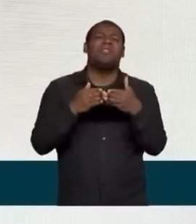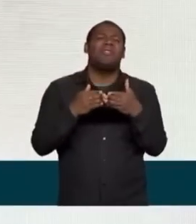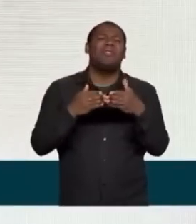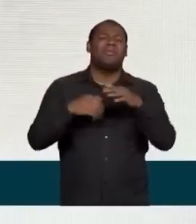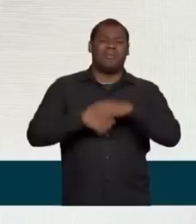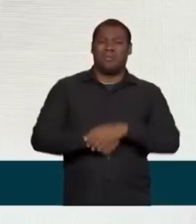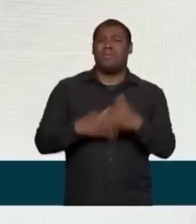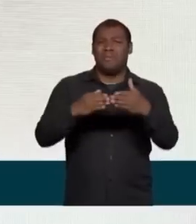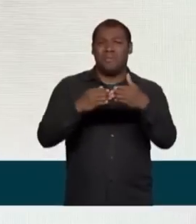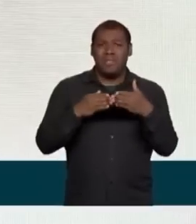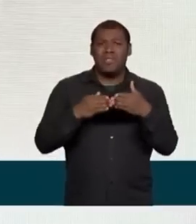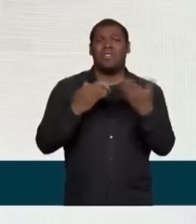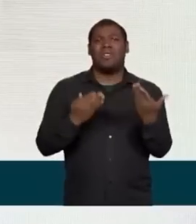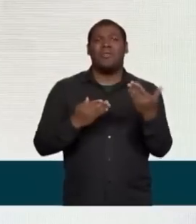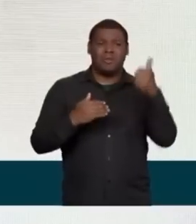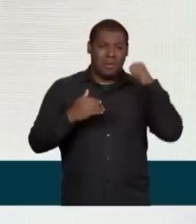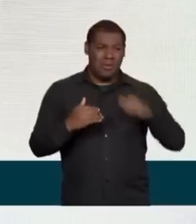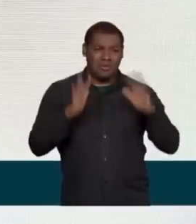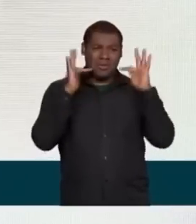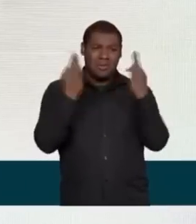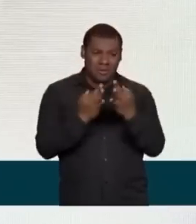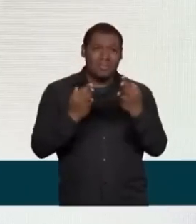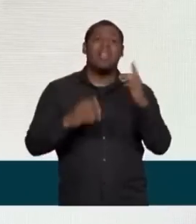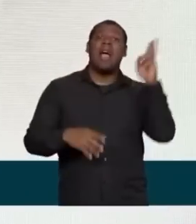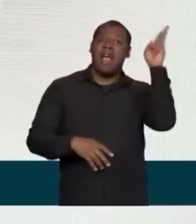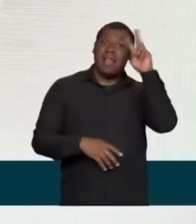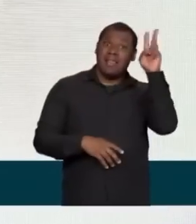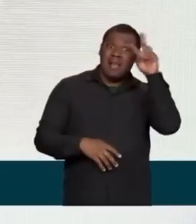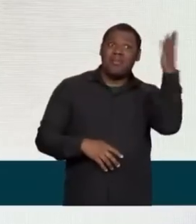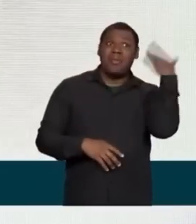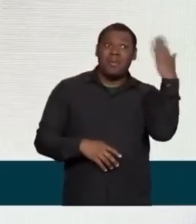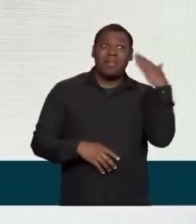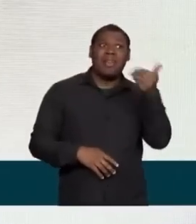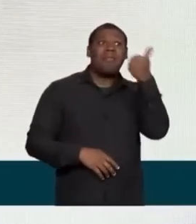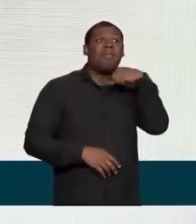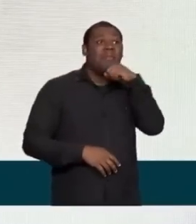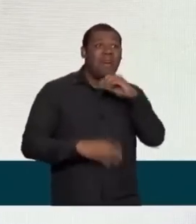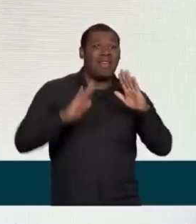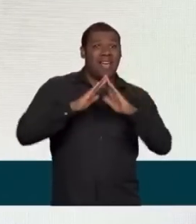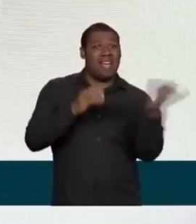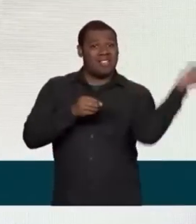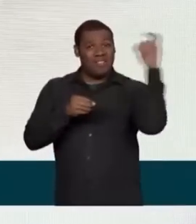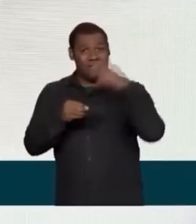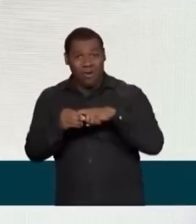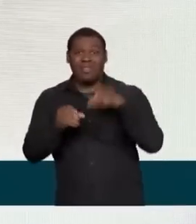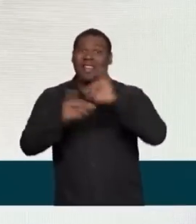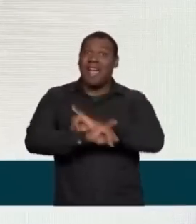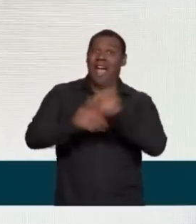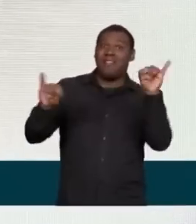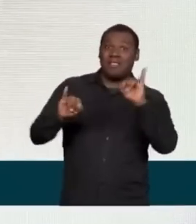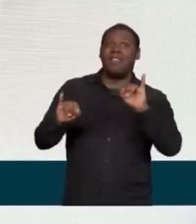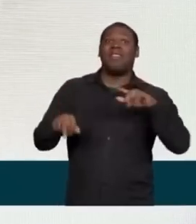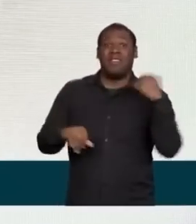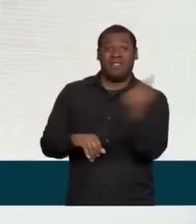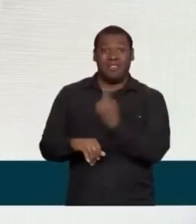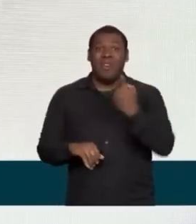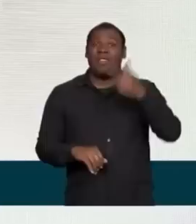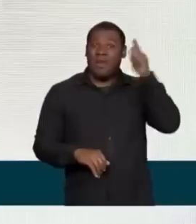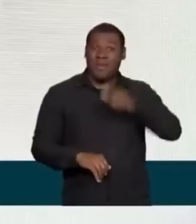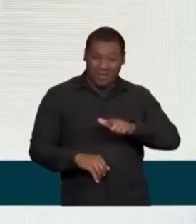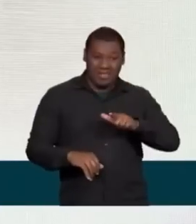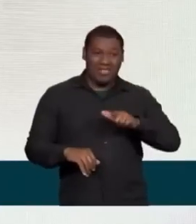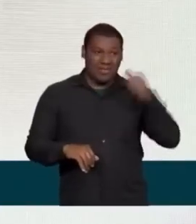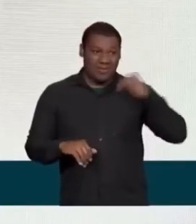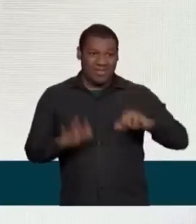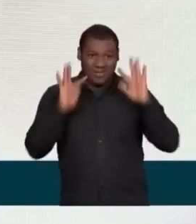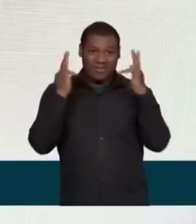brilhando de alegria, trazendo a notícia que havíamos finalmente conseguido o benefício. Pela primeira vez na vida,